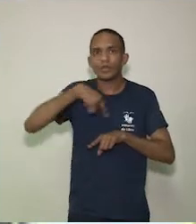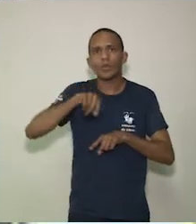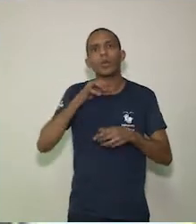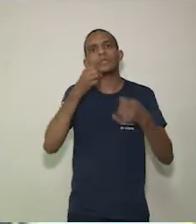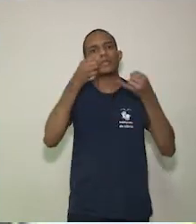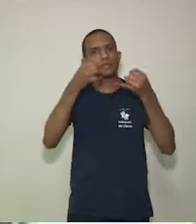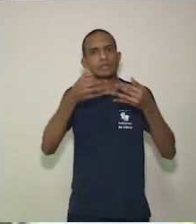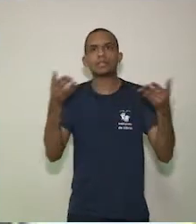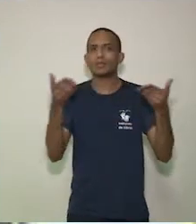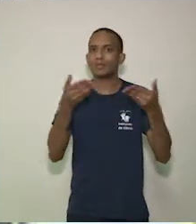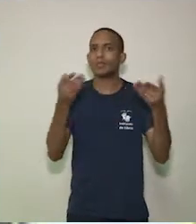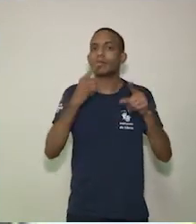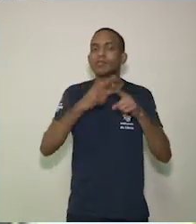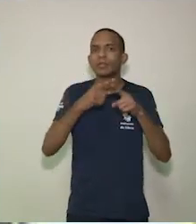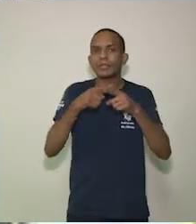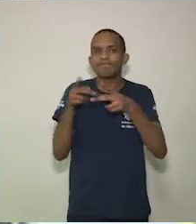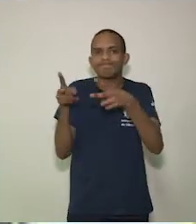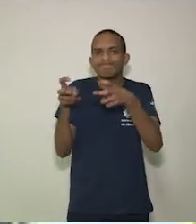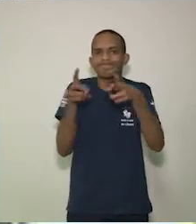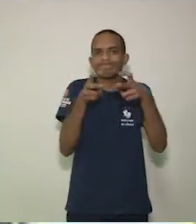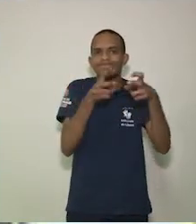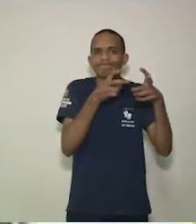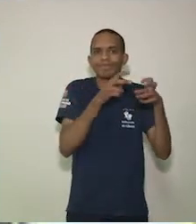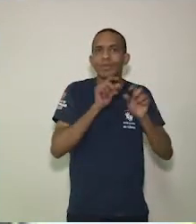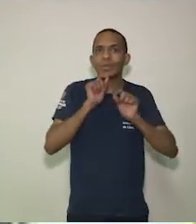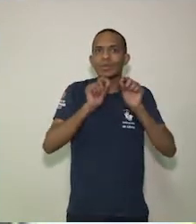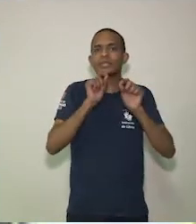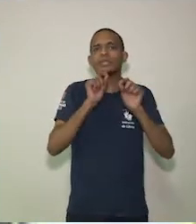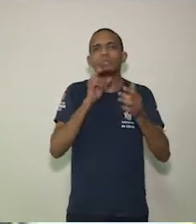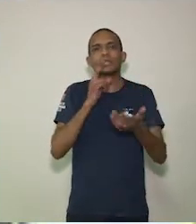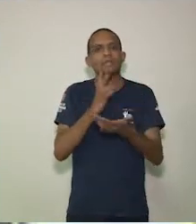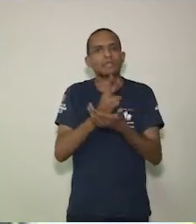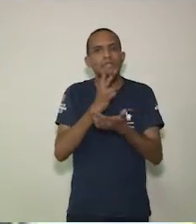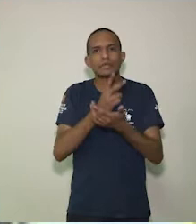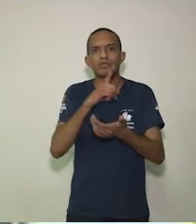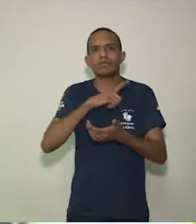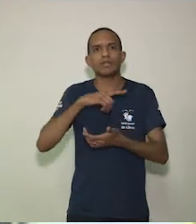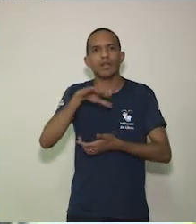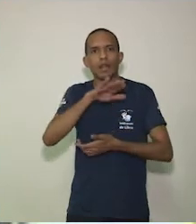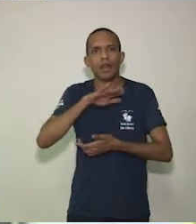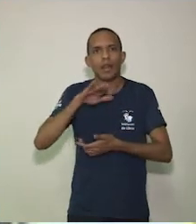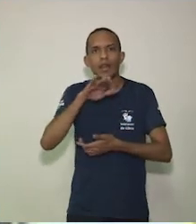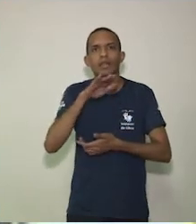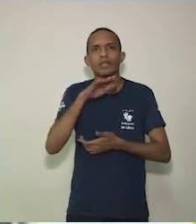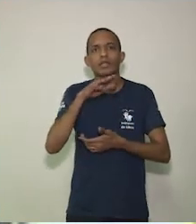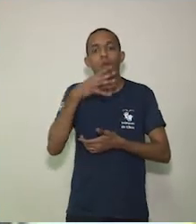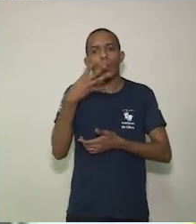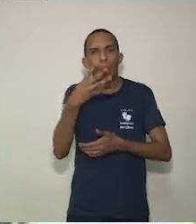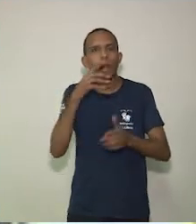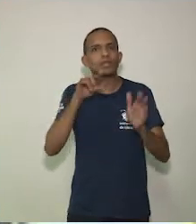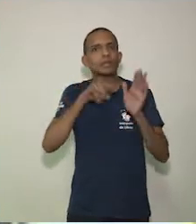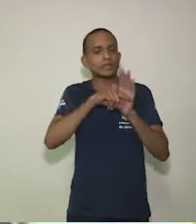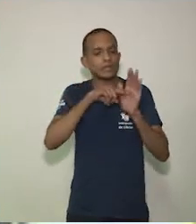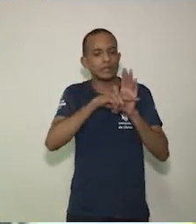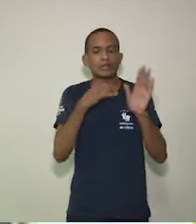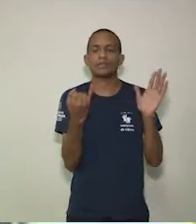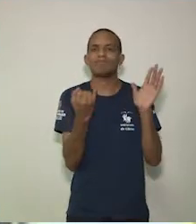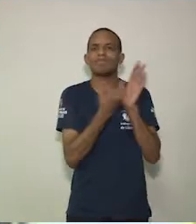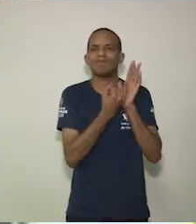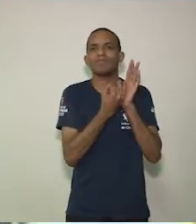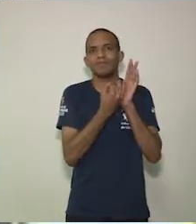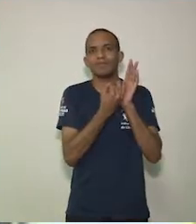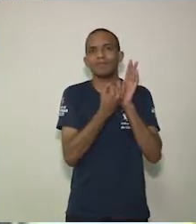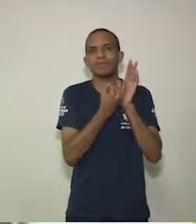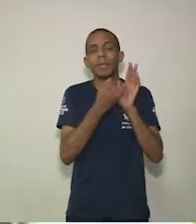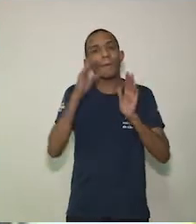apontar isso, porque hoje o que se observa, consolidado desses 4 inquéritos